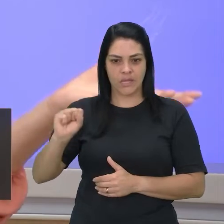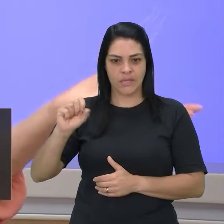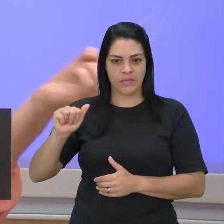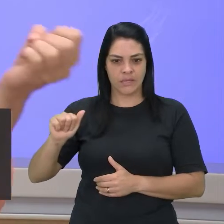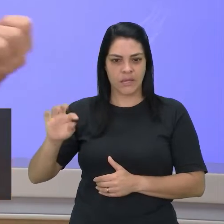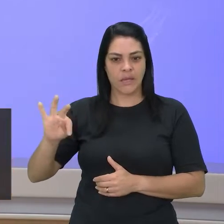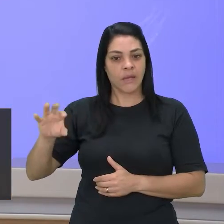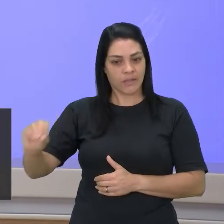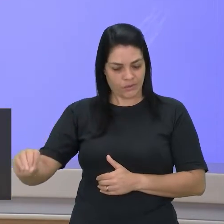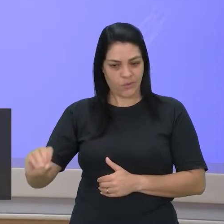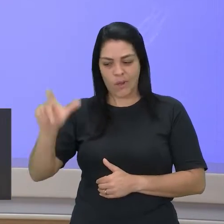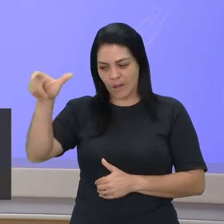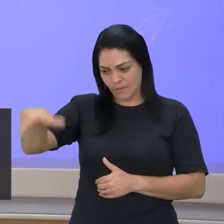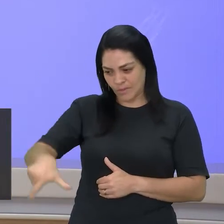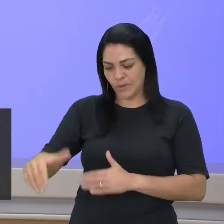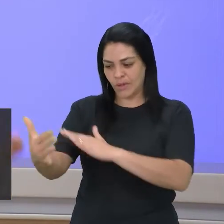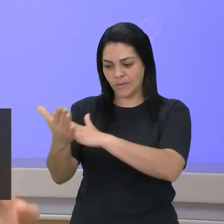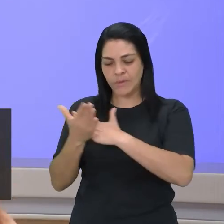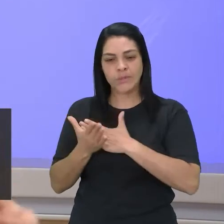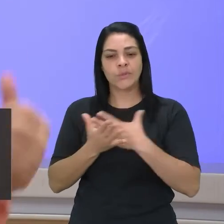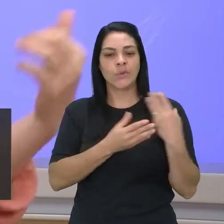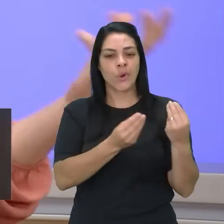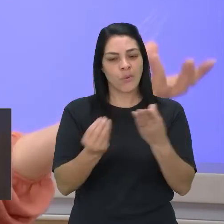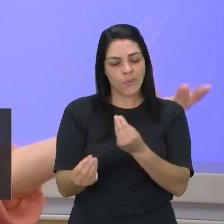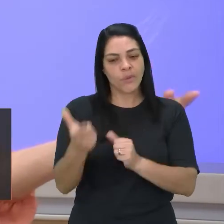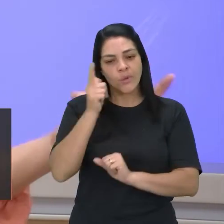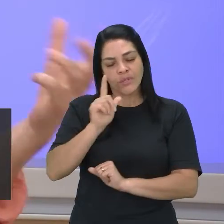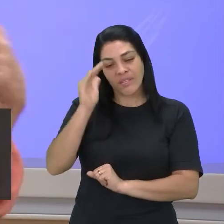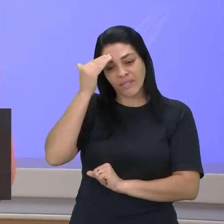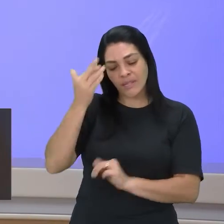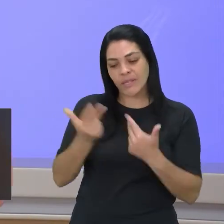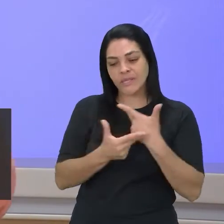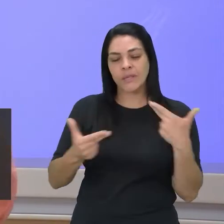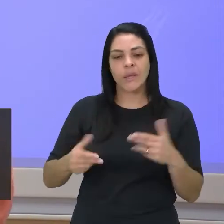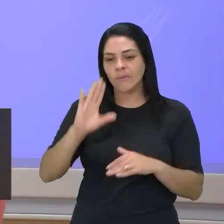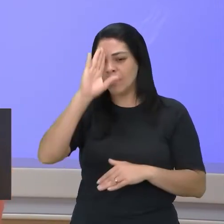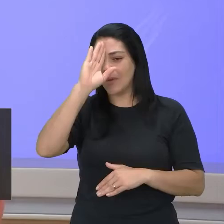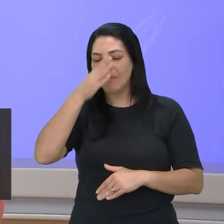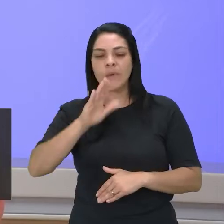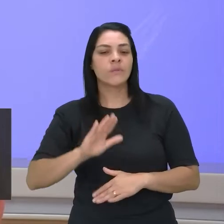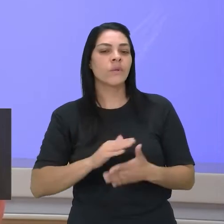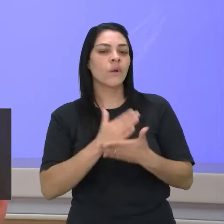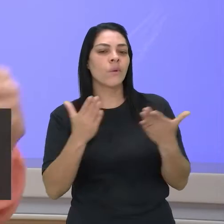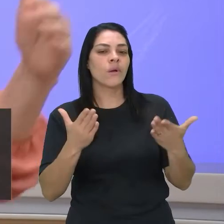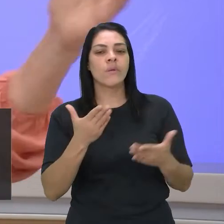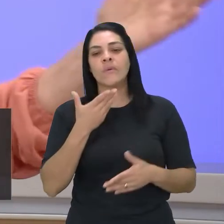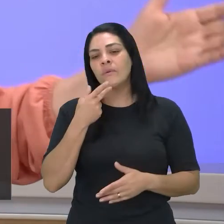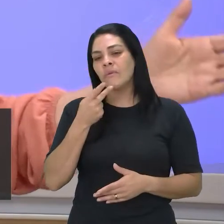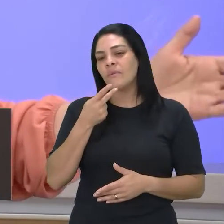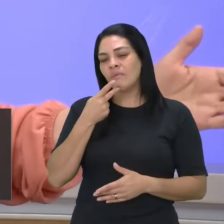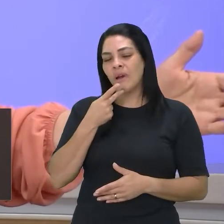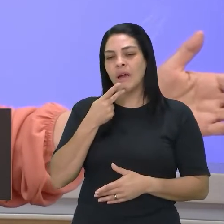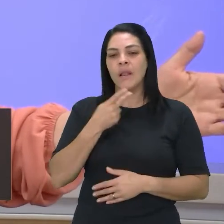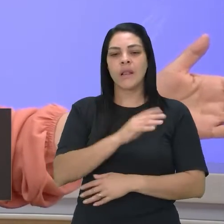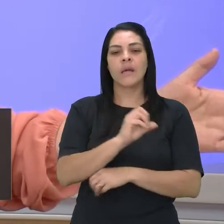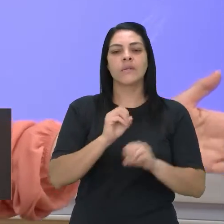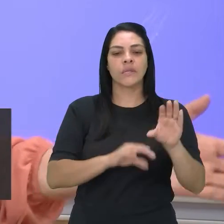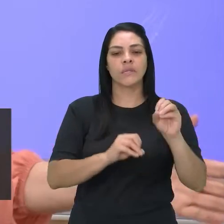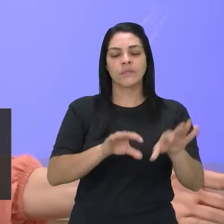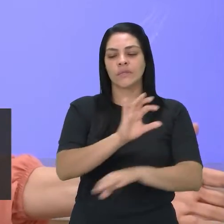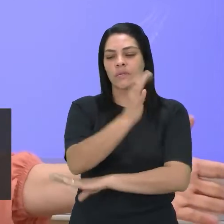ajudou muito em entender algumas coisas, principalmente quando a gente fala de educação ambiental e quando fala